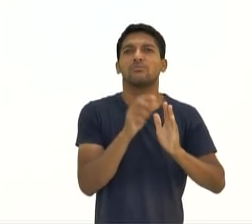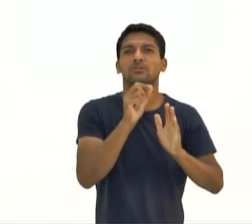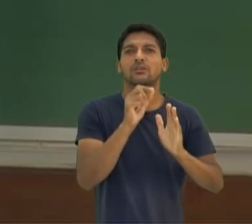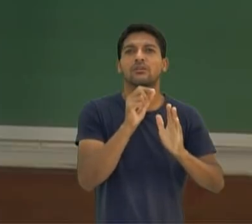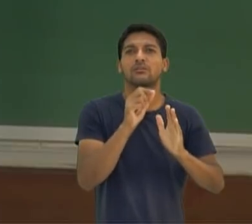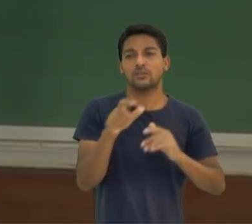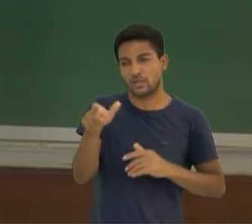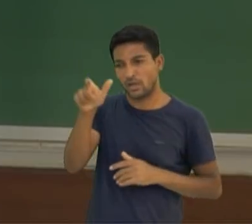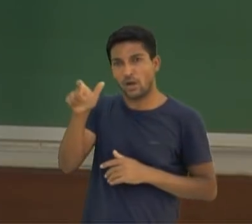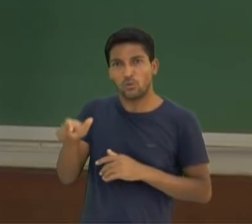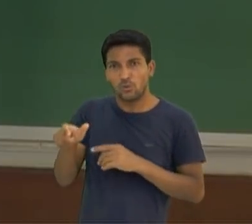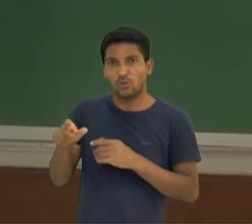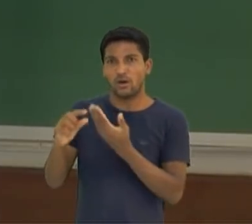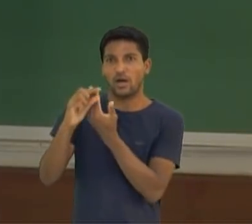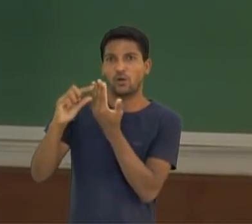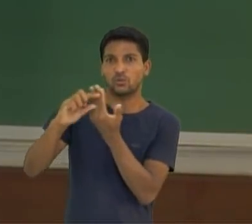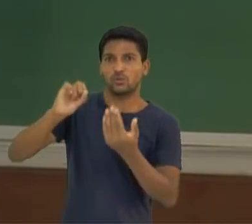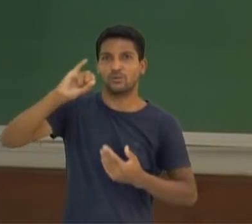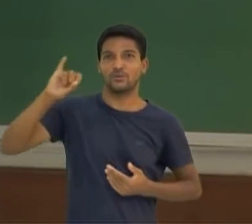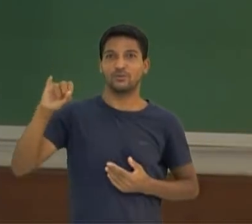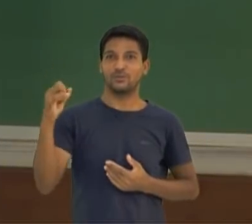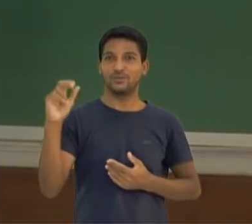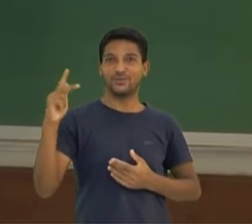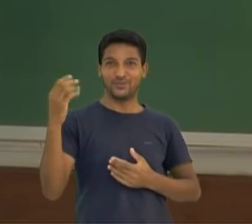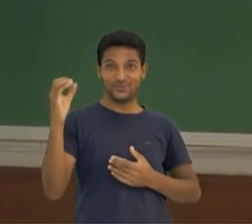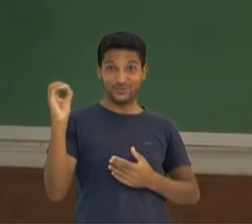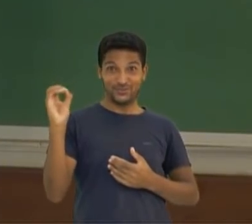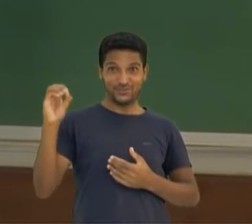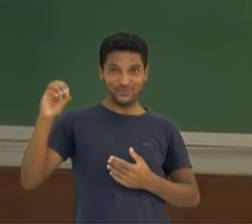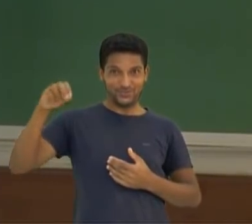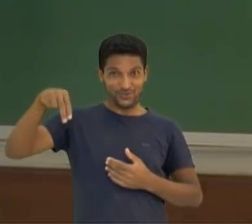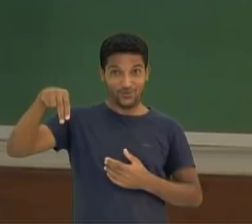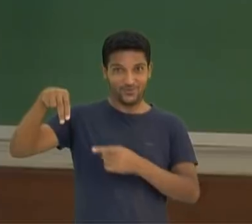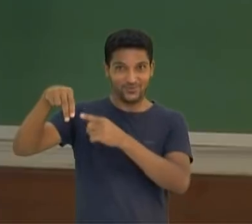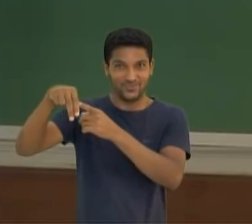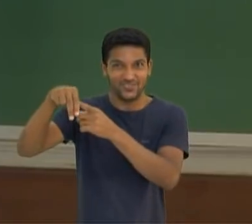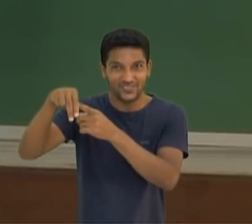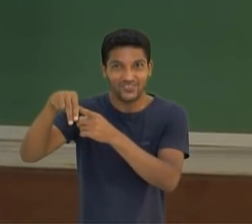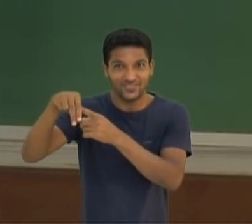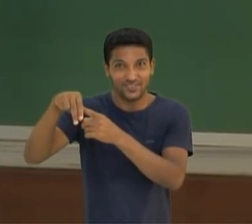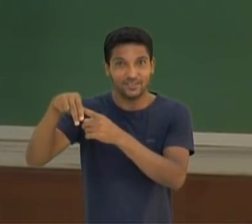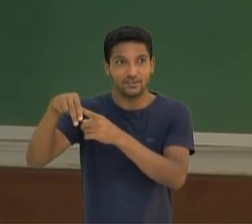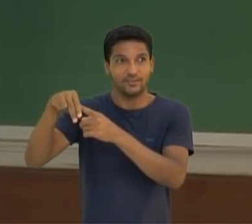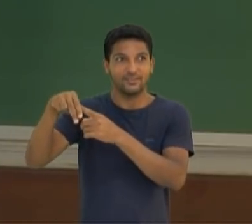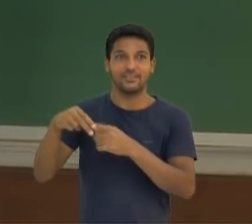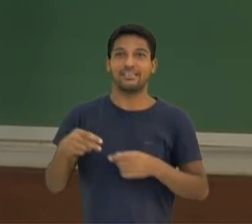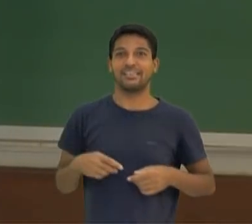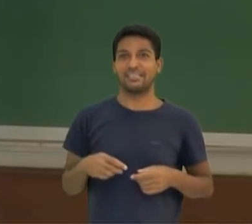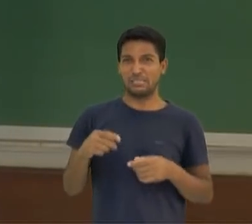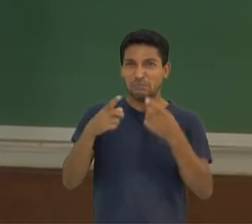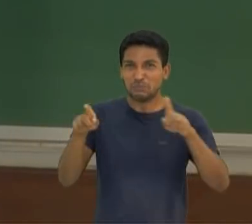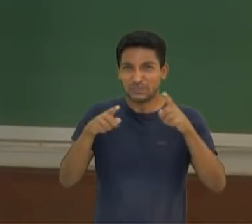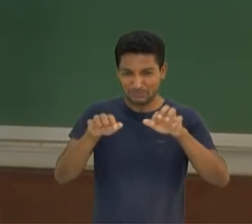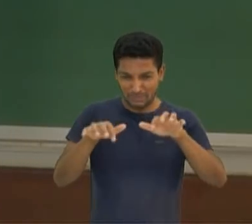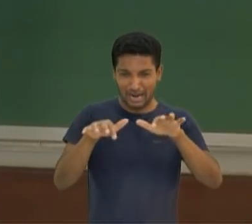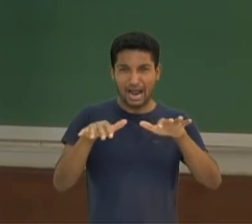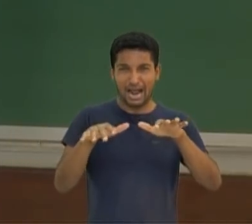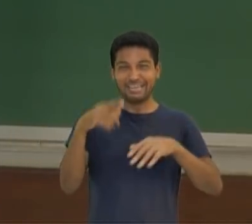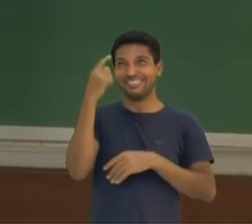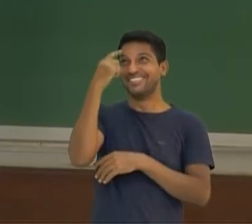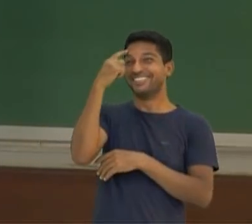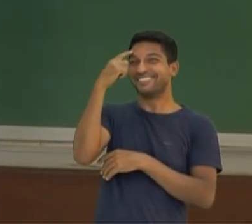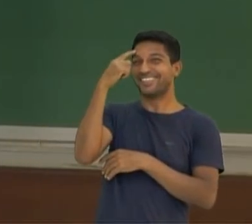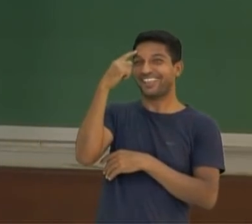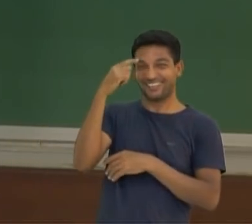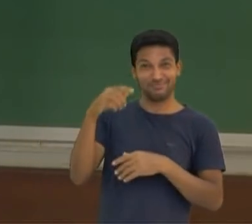Newlands. Beleza? Não é o John Lennon, né? A gente ouve música e pensa, né? The